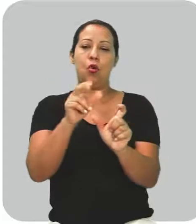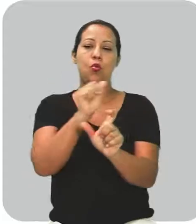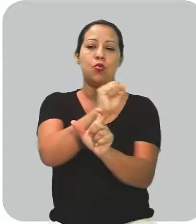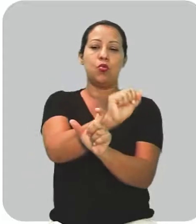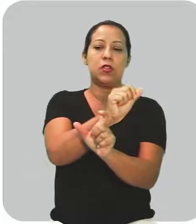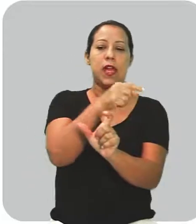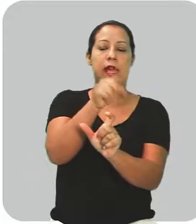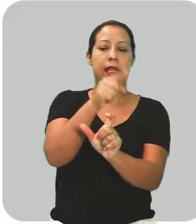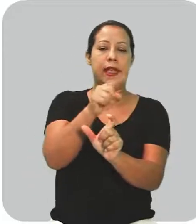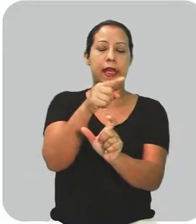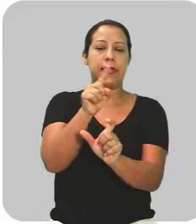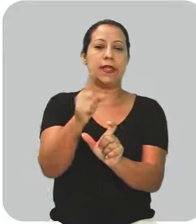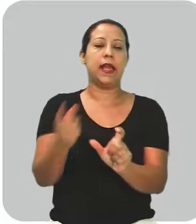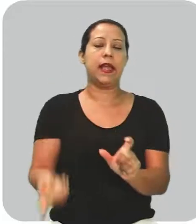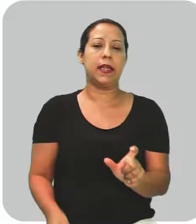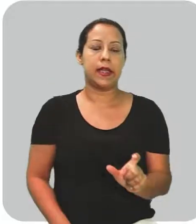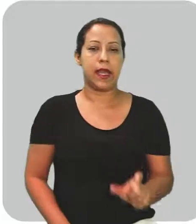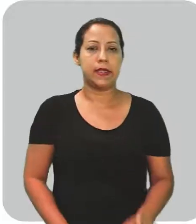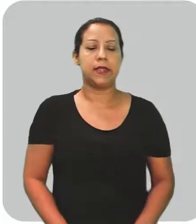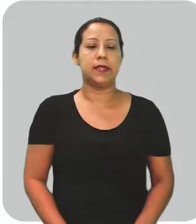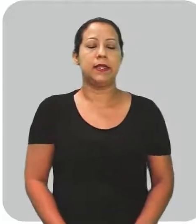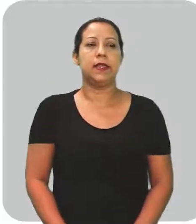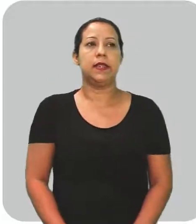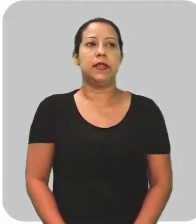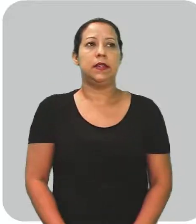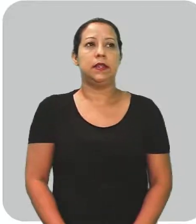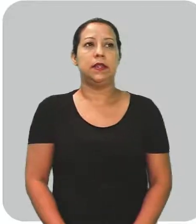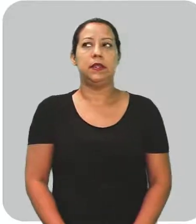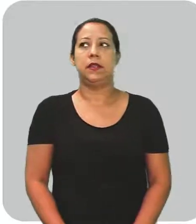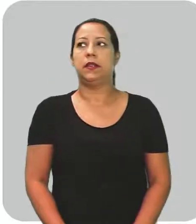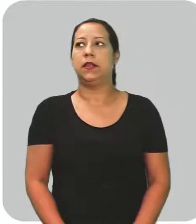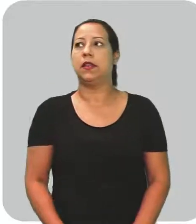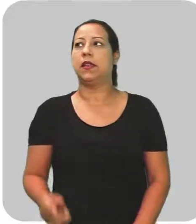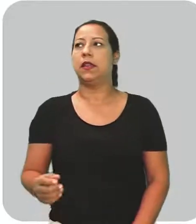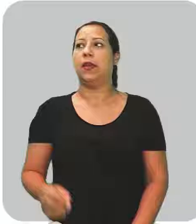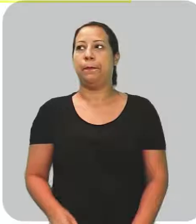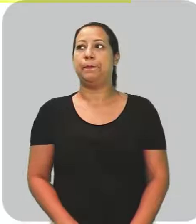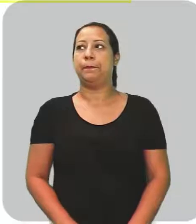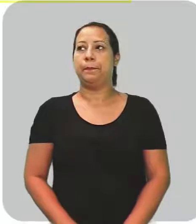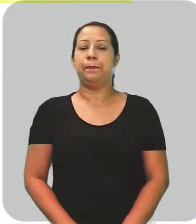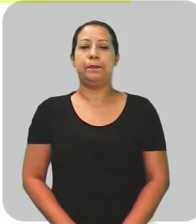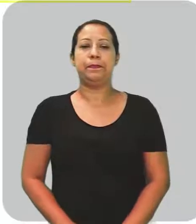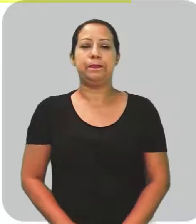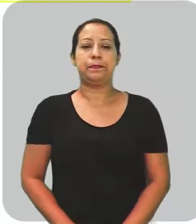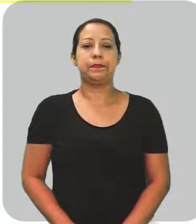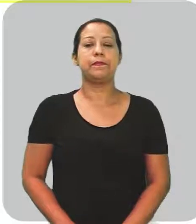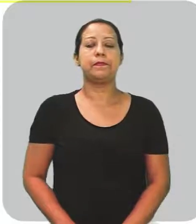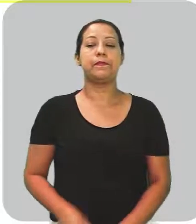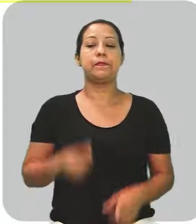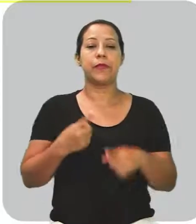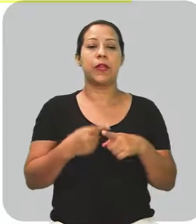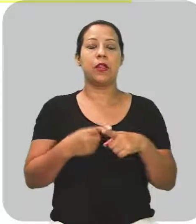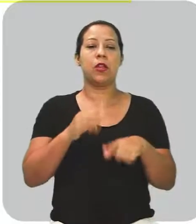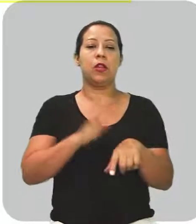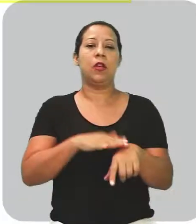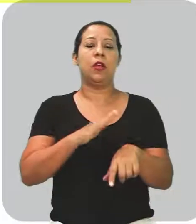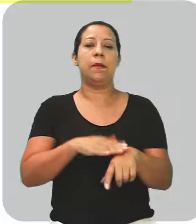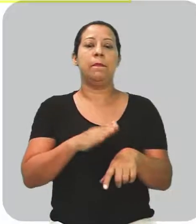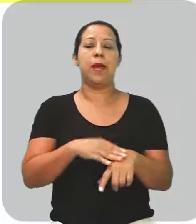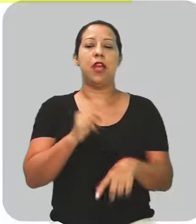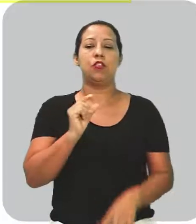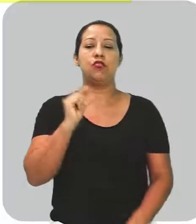sujeito, não se utiliza crase, beleza? Vamos aí mais um